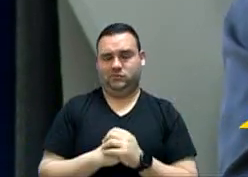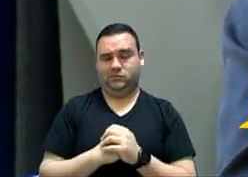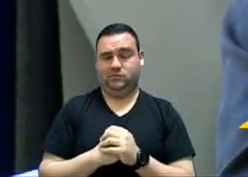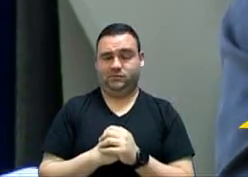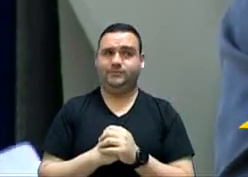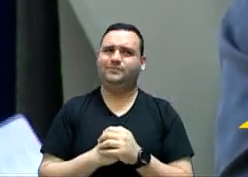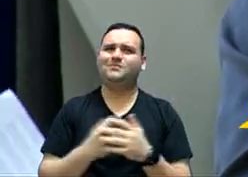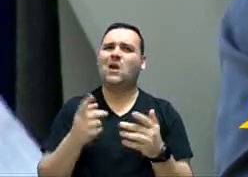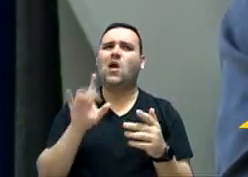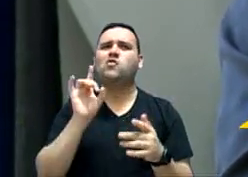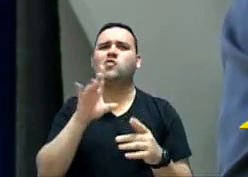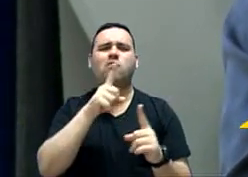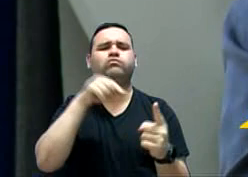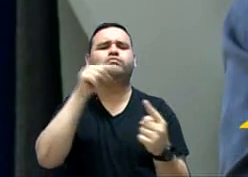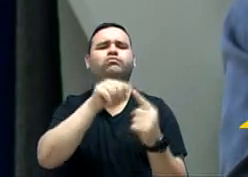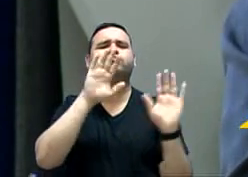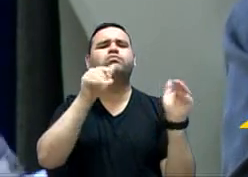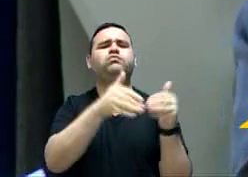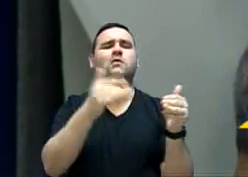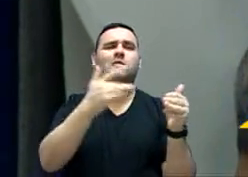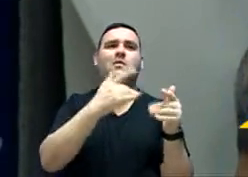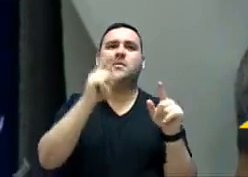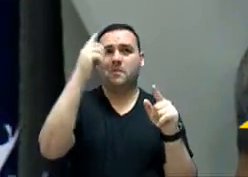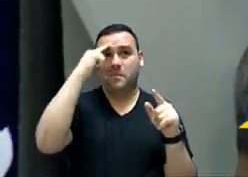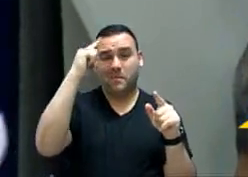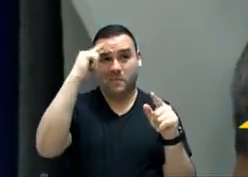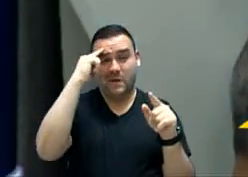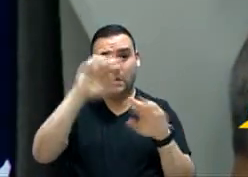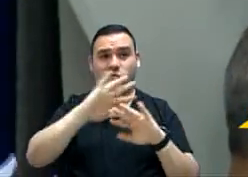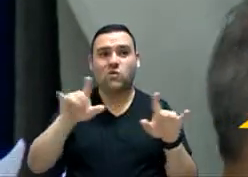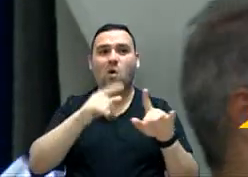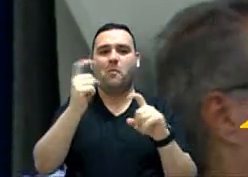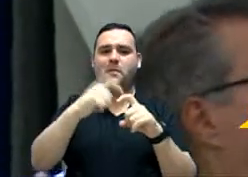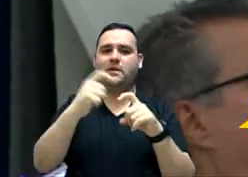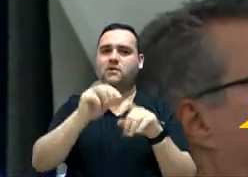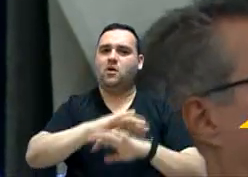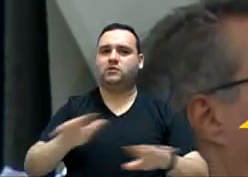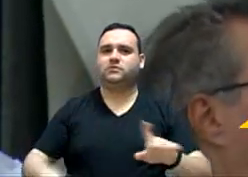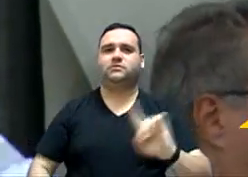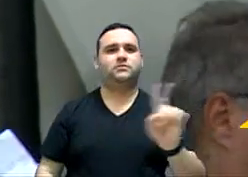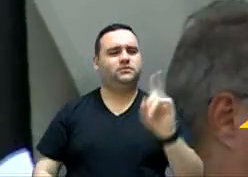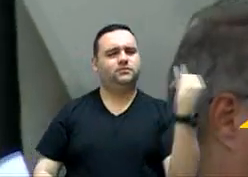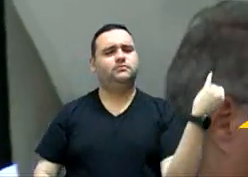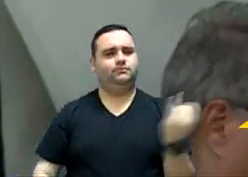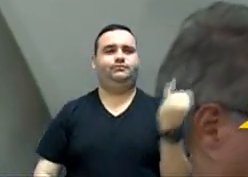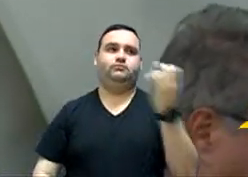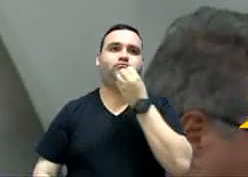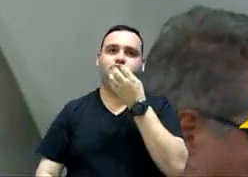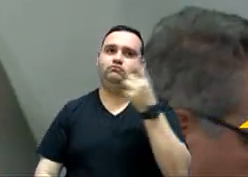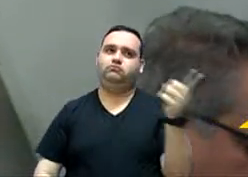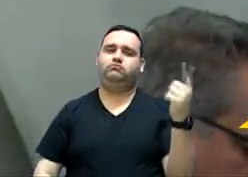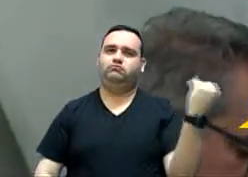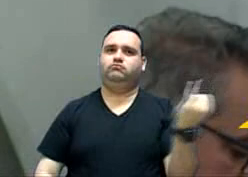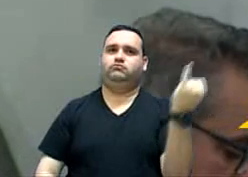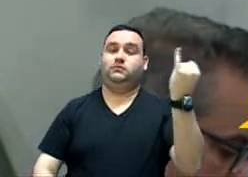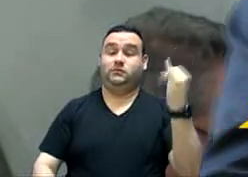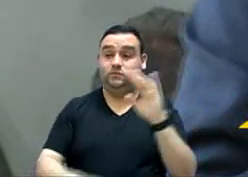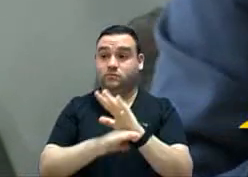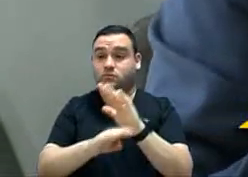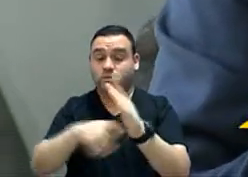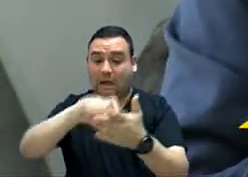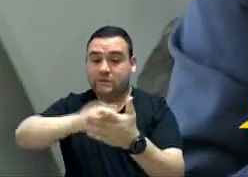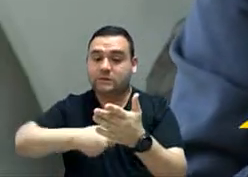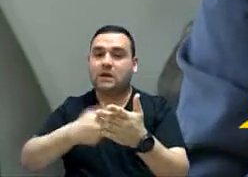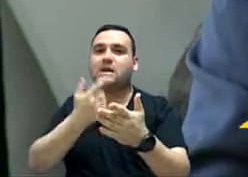pode focar em saúde mental única e exclusivamente pensando na imagem do médico. É importantíssima, porque é o profissional que pode